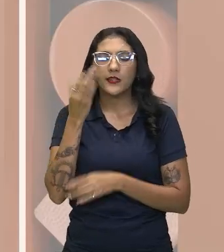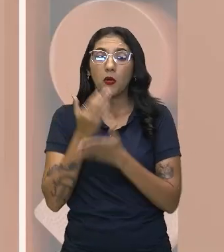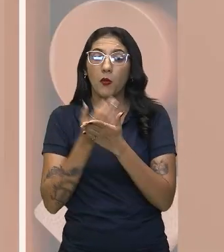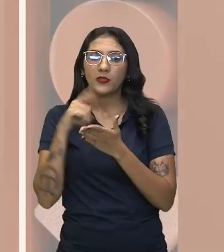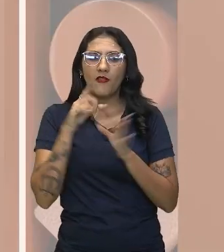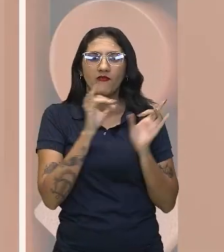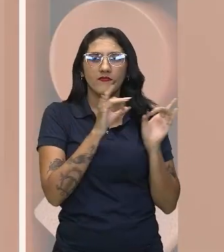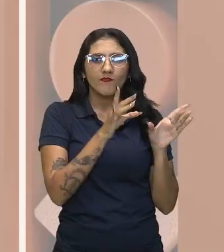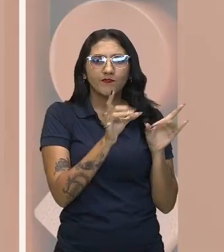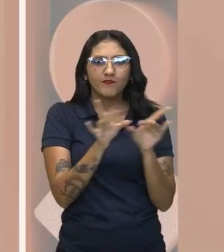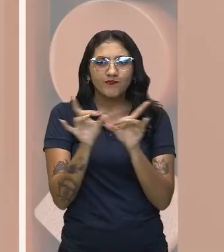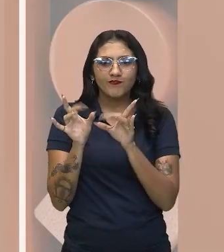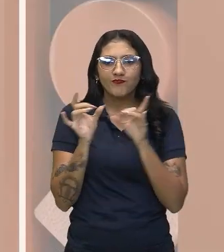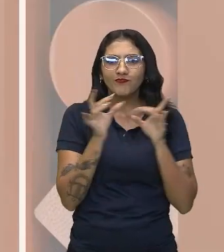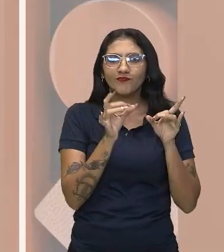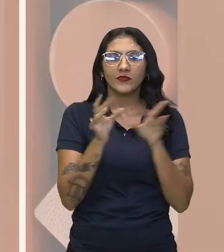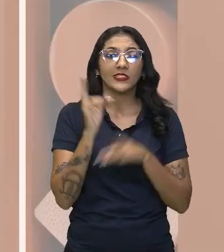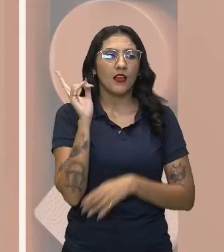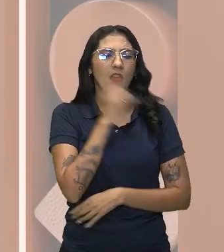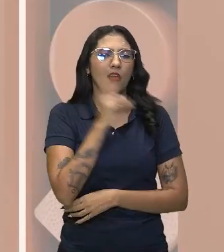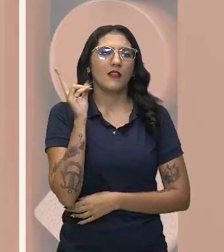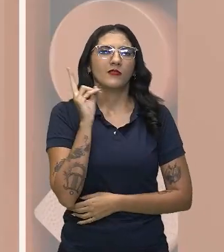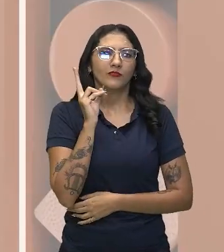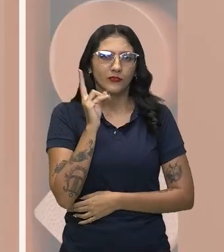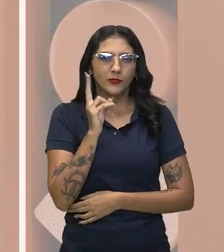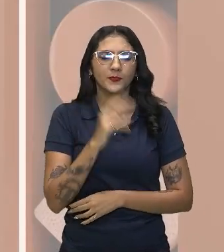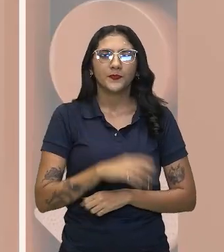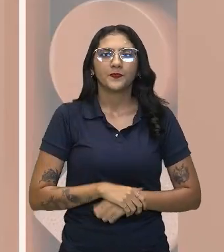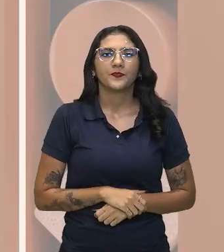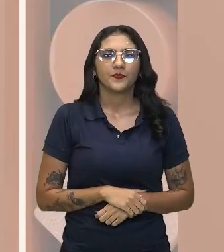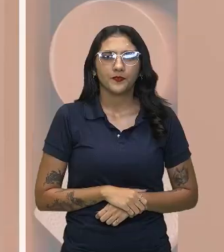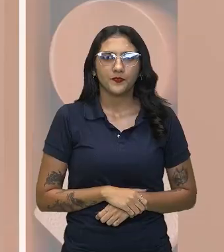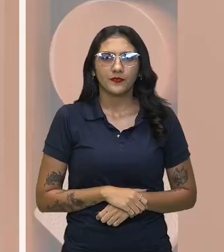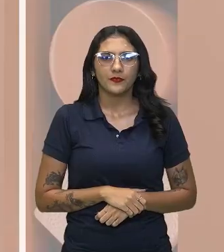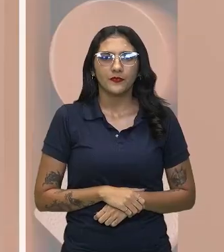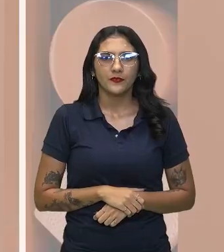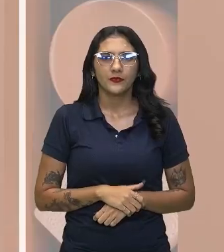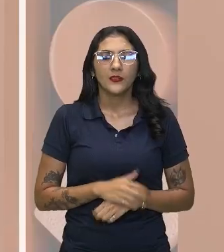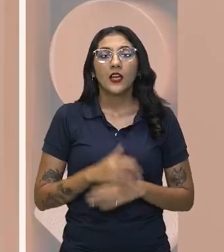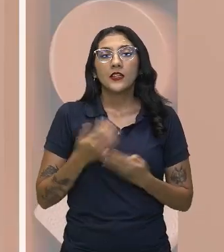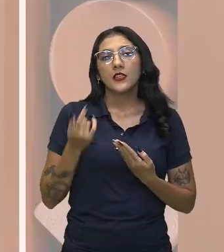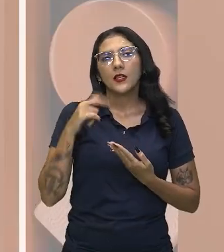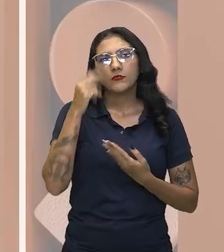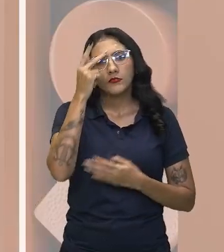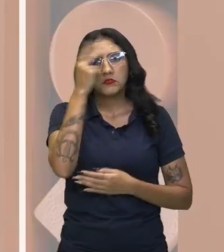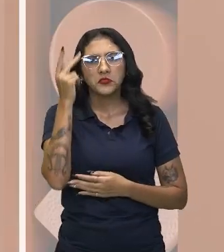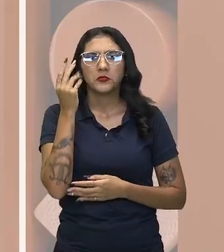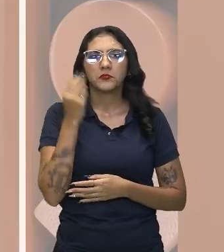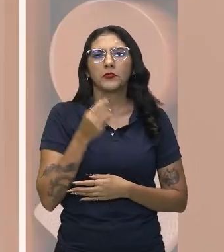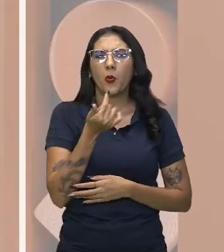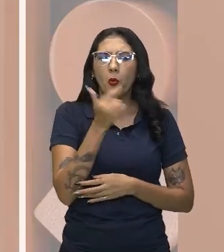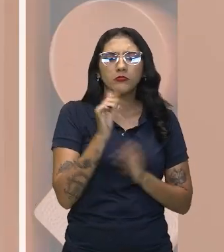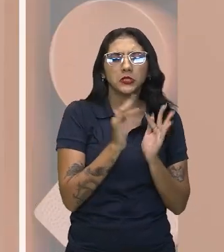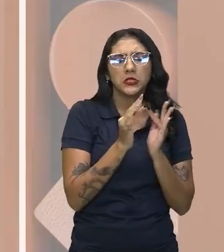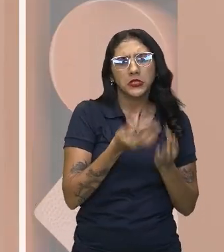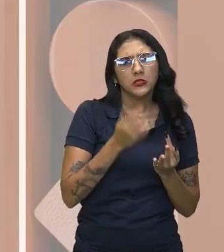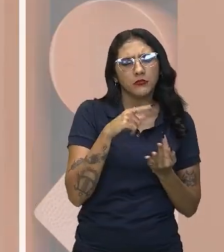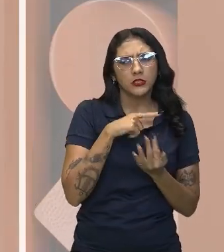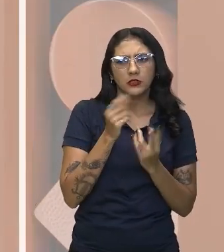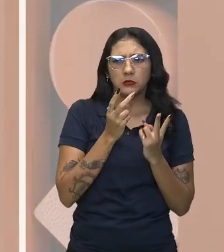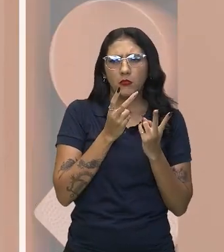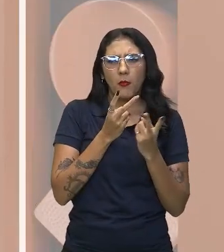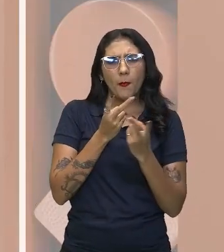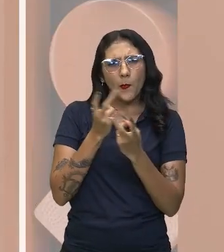ações de maneira bastante rápida. Então, na medida em que os investidores menores, eles percebem